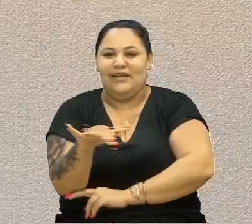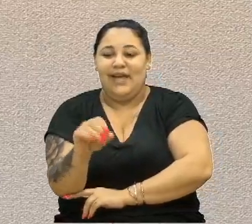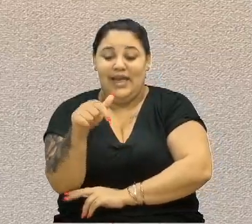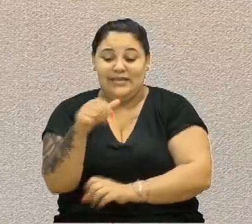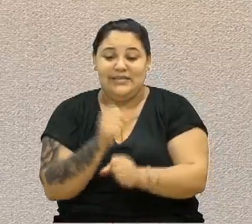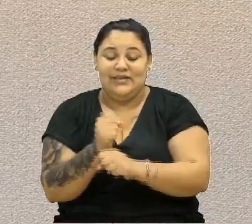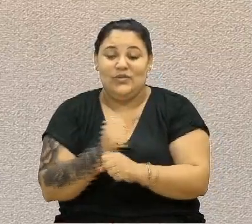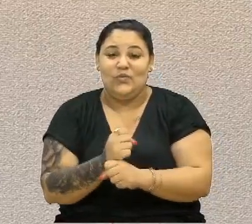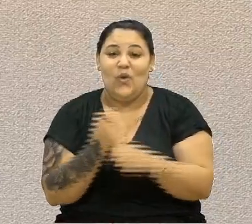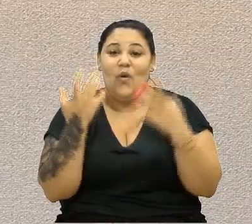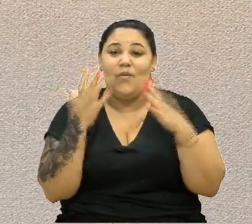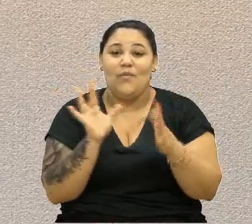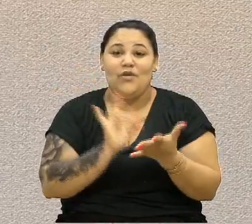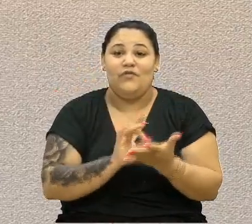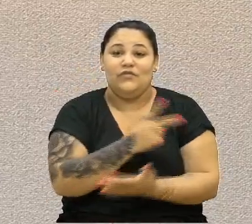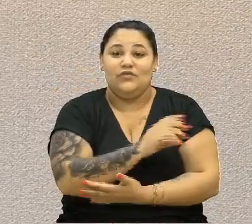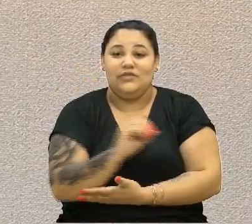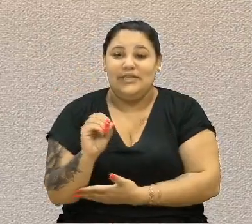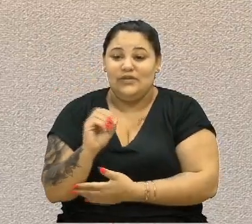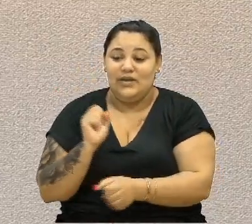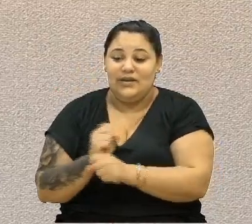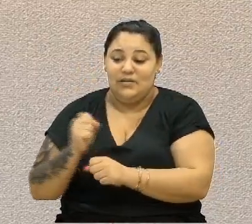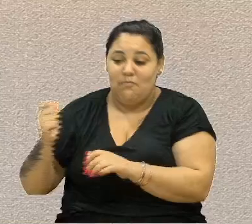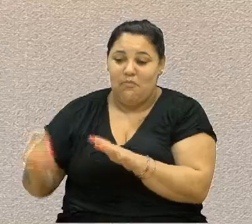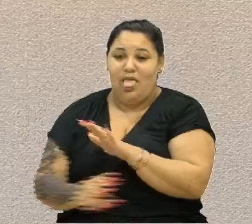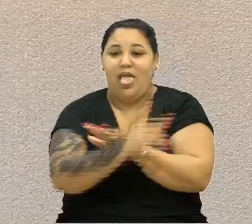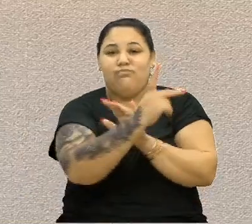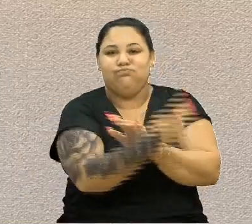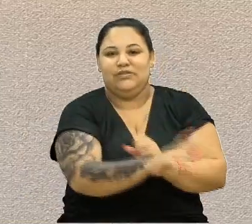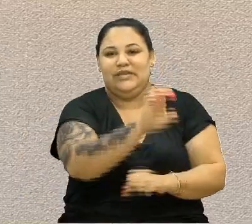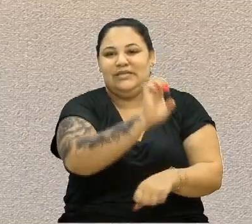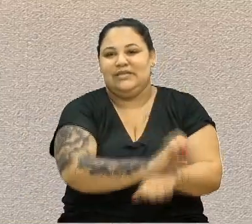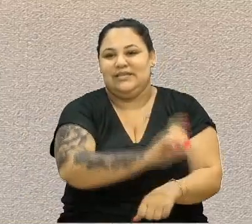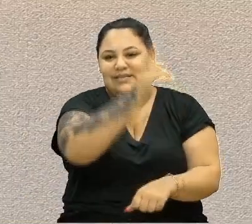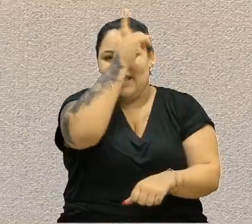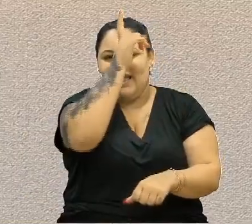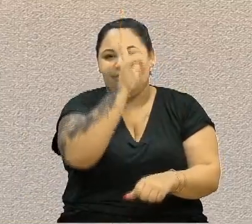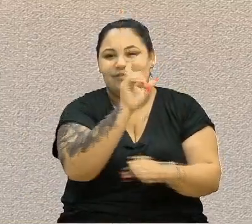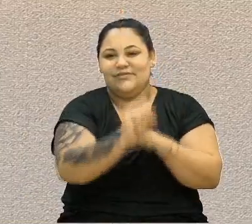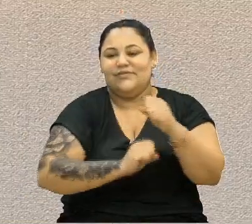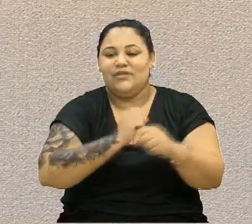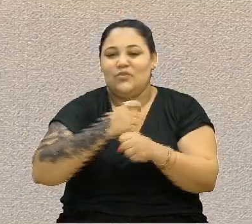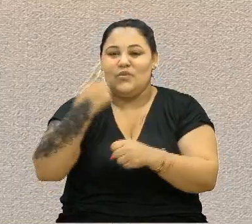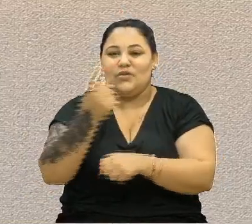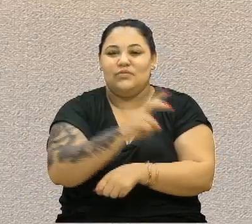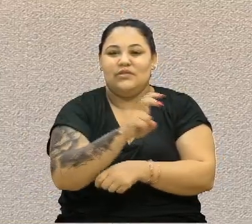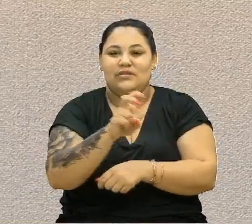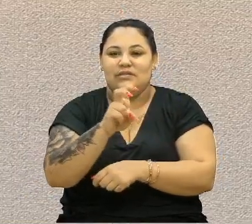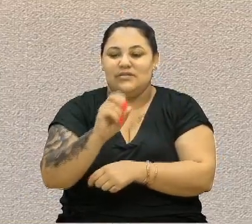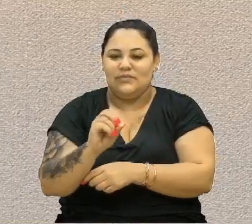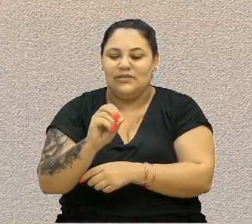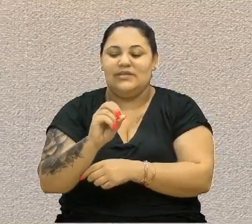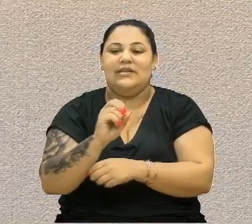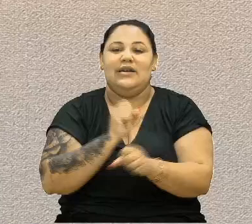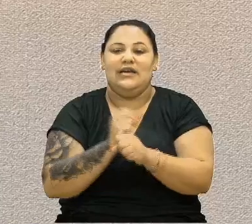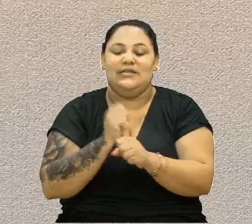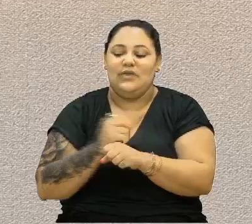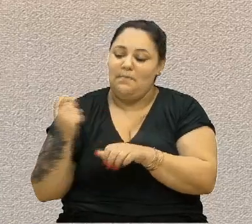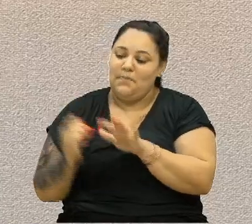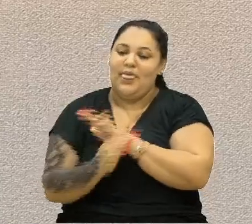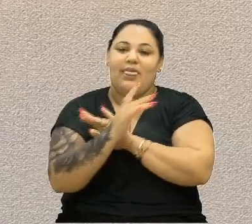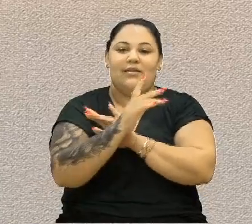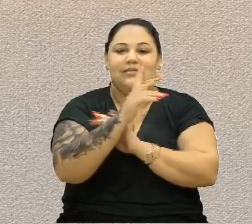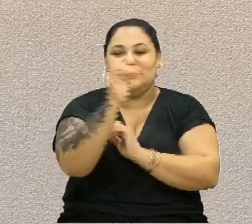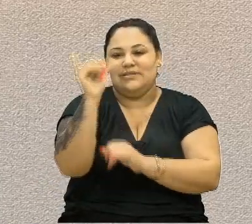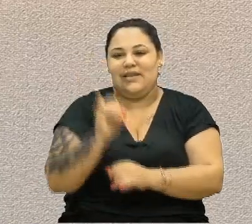comemoramos os 200 anos da imigração alemã no estado, e também ano que vem será então os 150 anos da imigração italiana. Então,